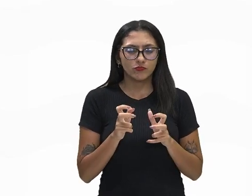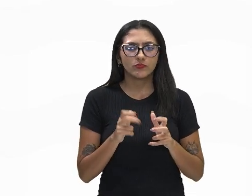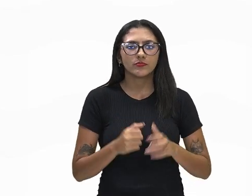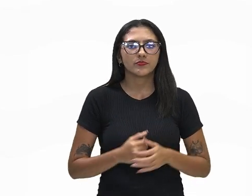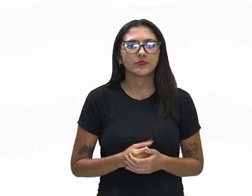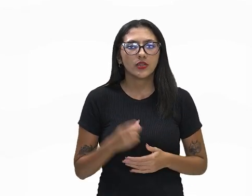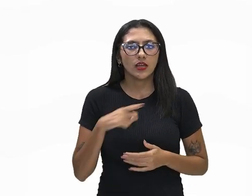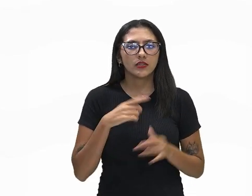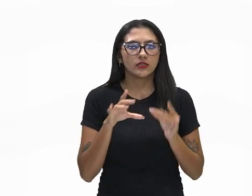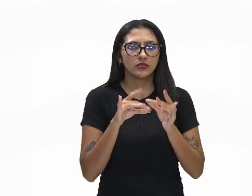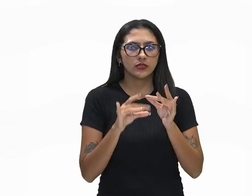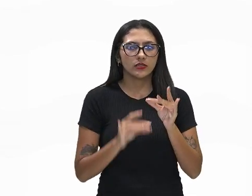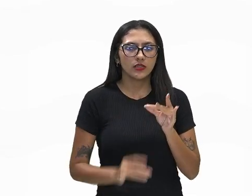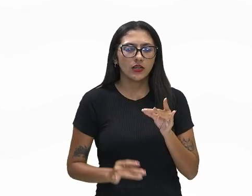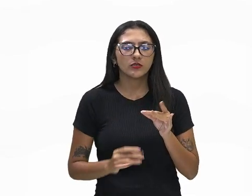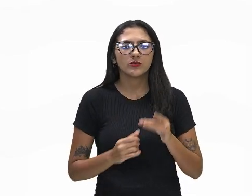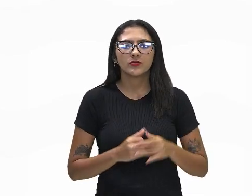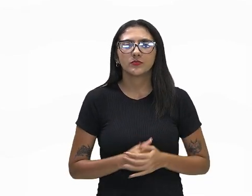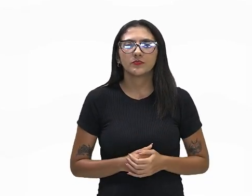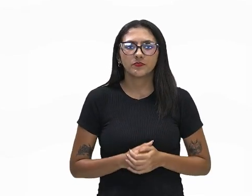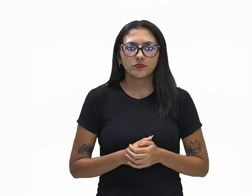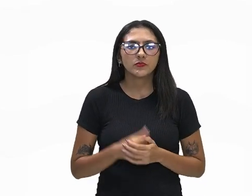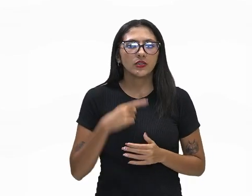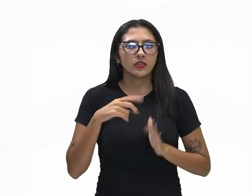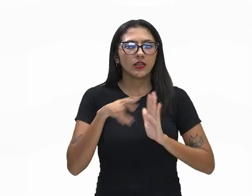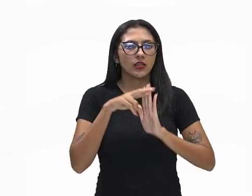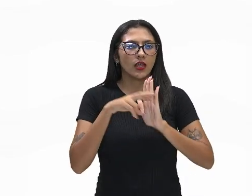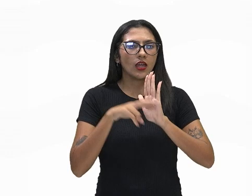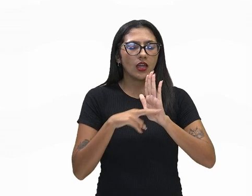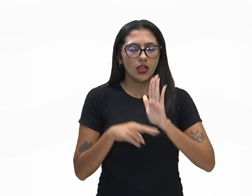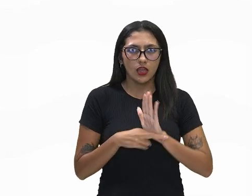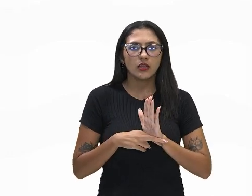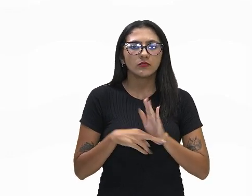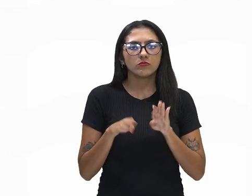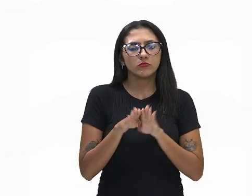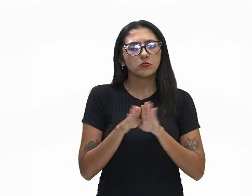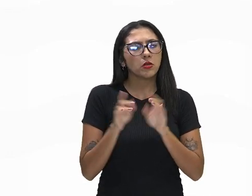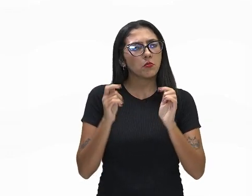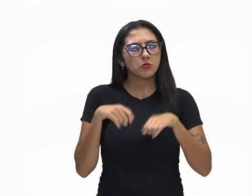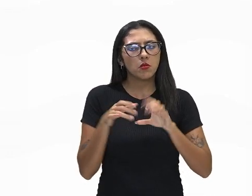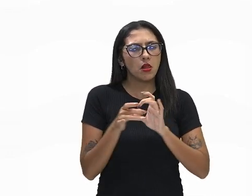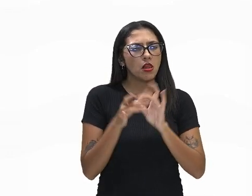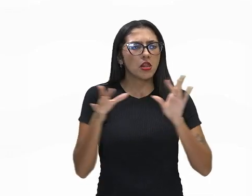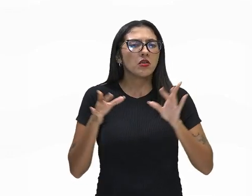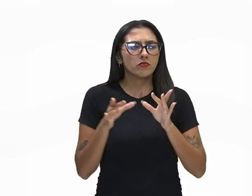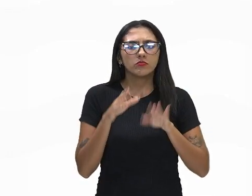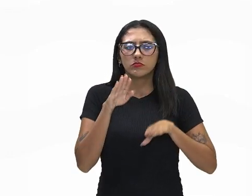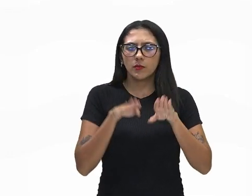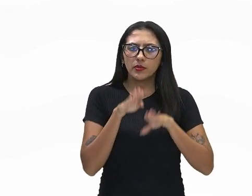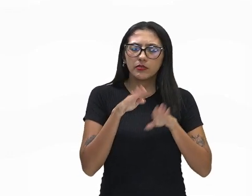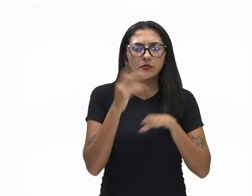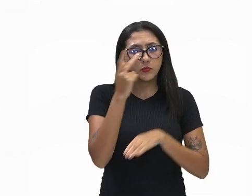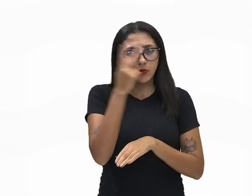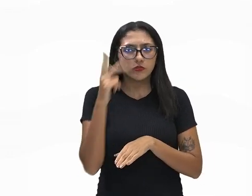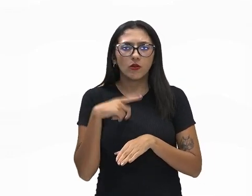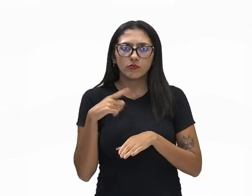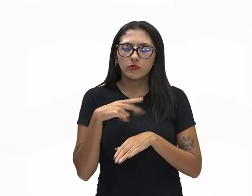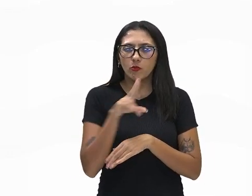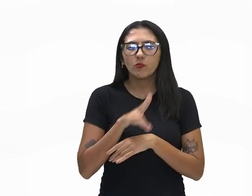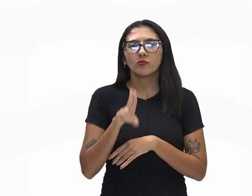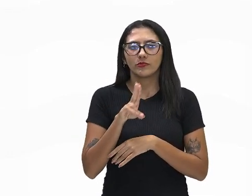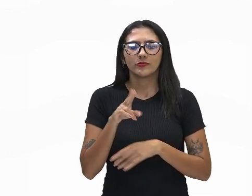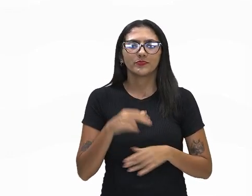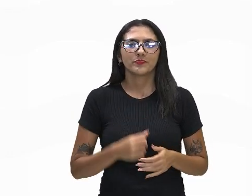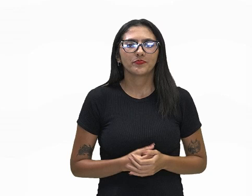uma atividade lúdica com regras livremente estabelecidas pelos participantes, ou seja, pode haver